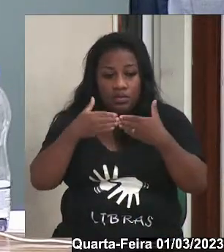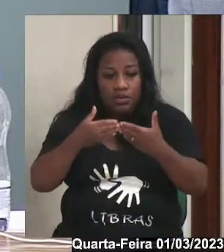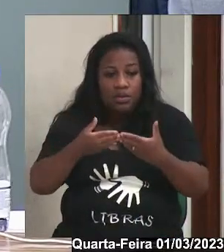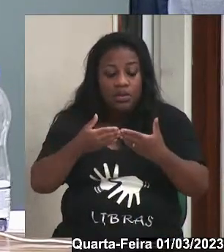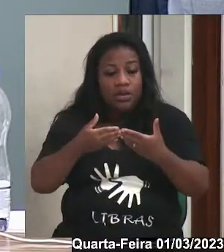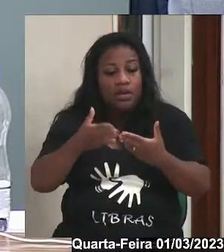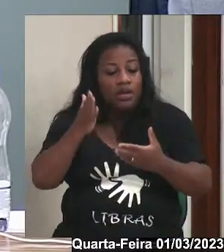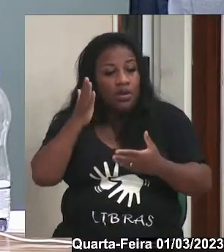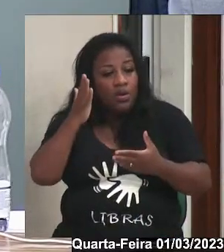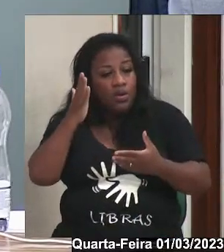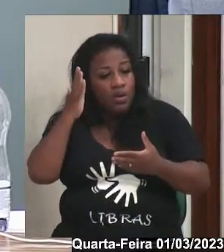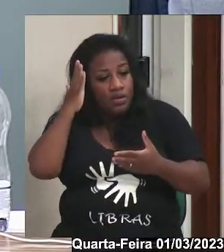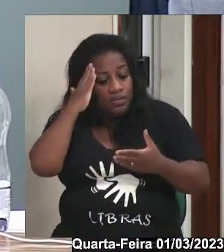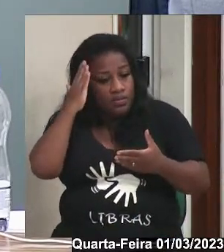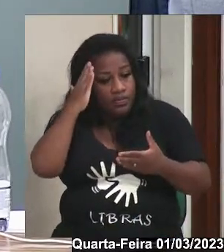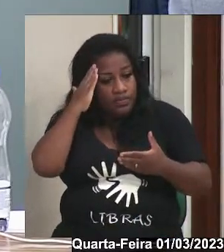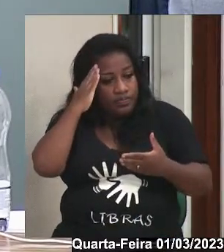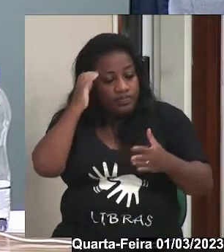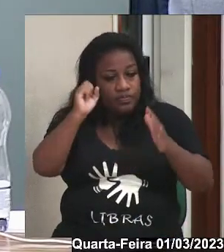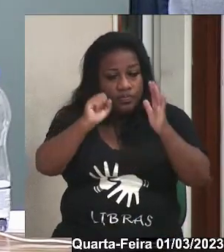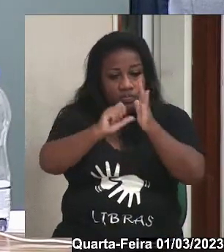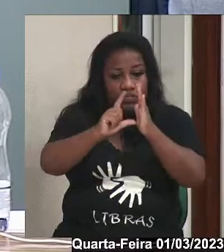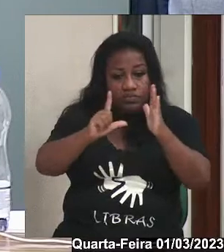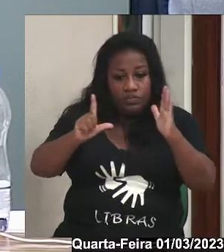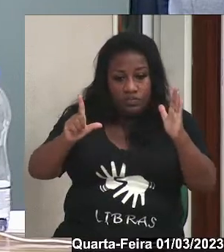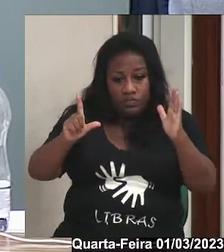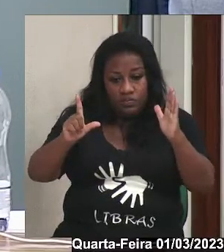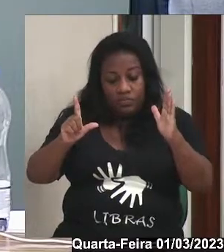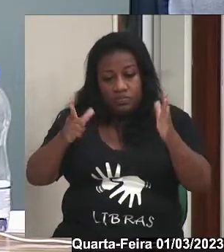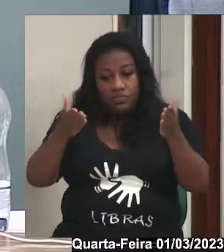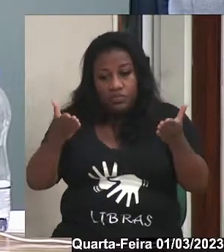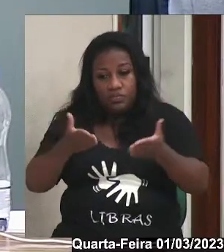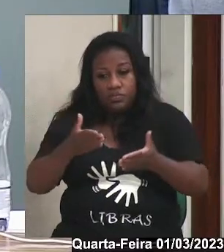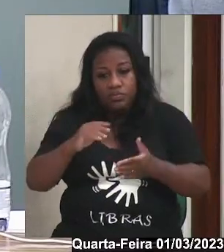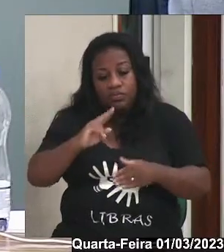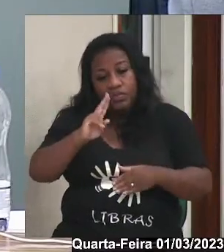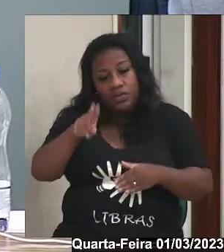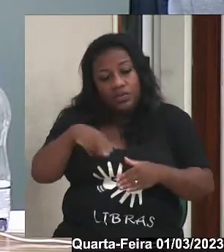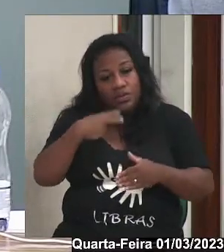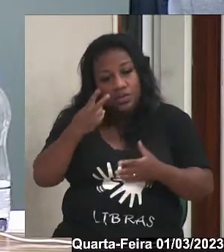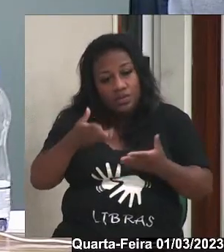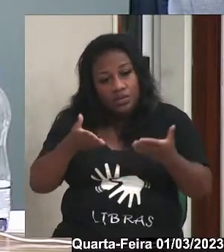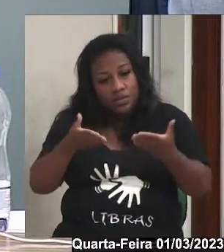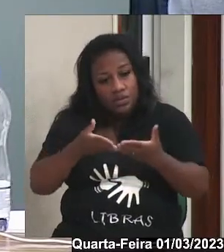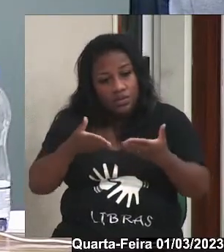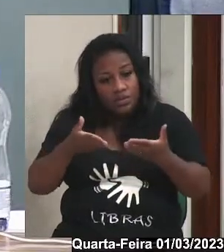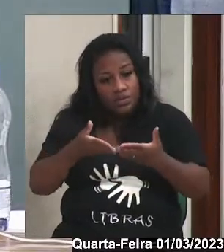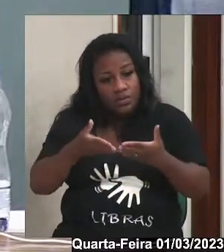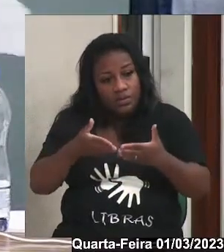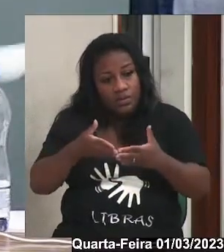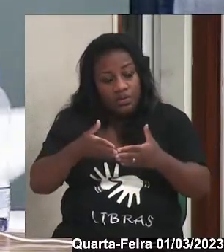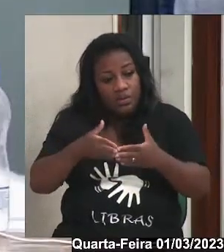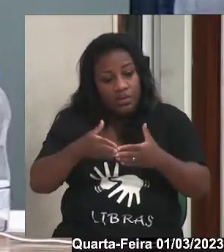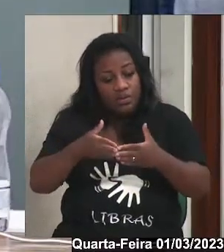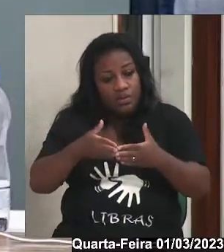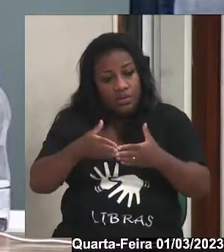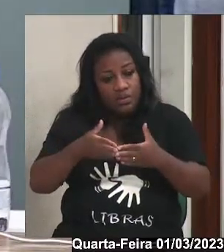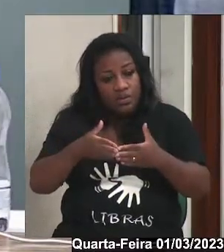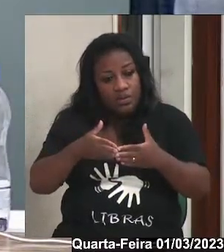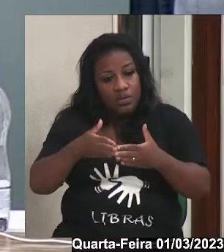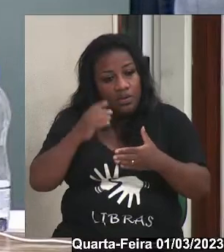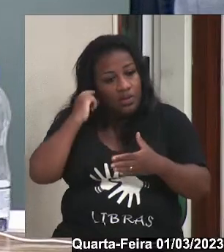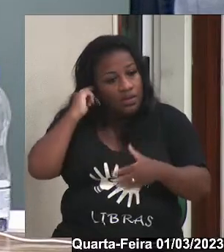Artes. Considerando que o Poder Legislativo reconhece o valor da cidadania para o crescimento da nossa cidade. Presidente.